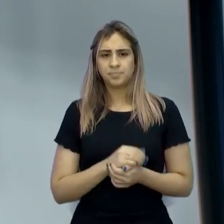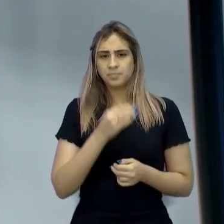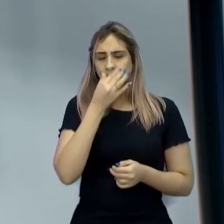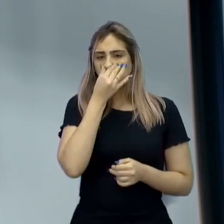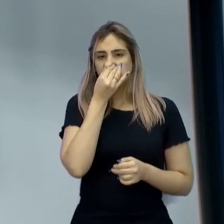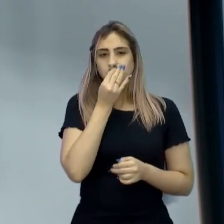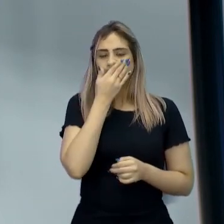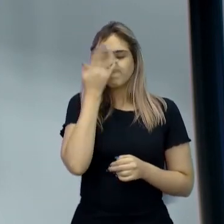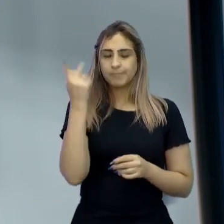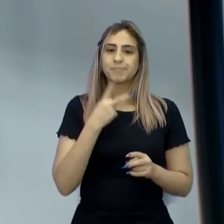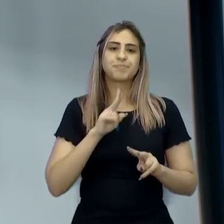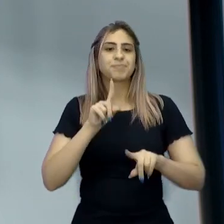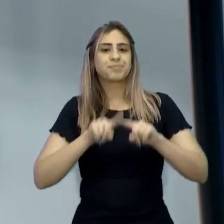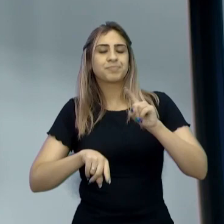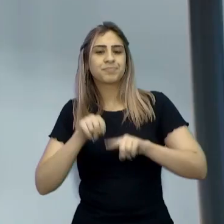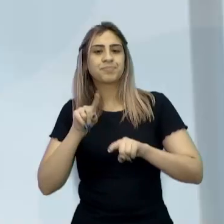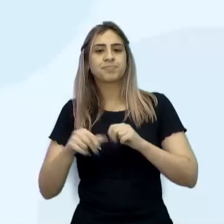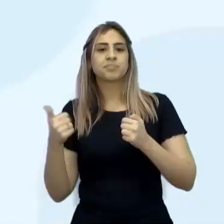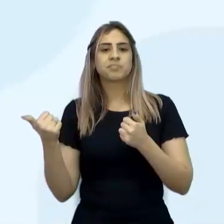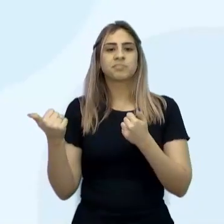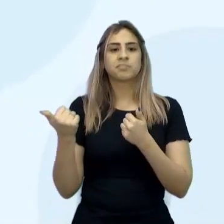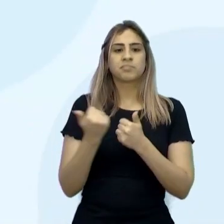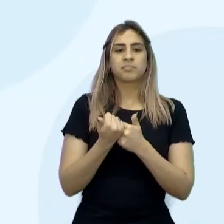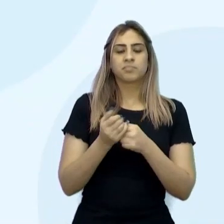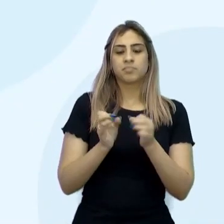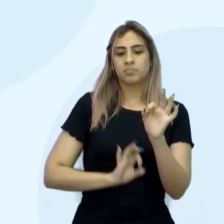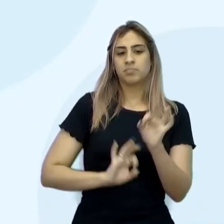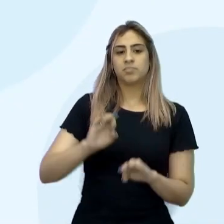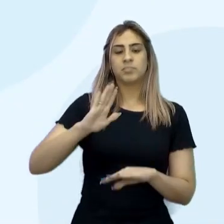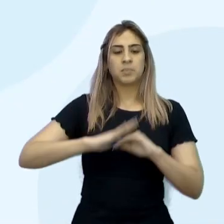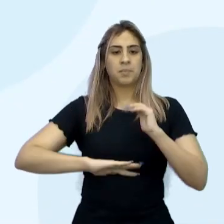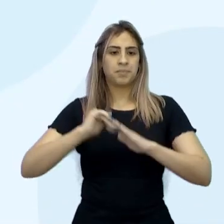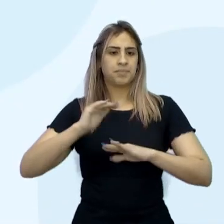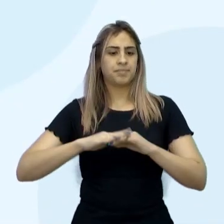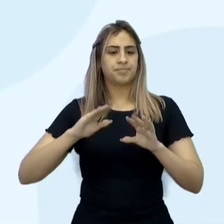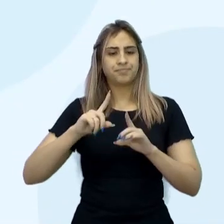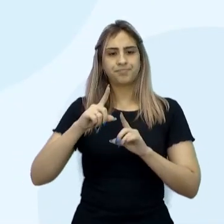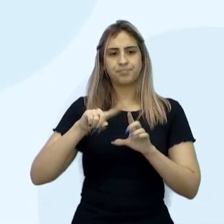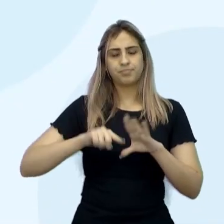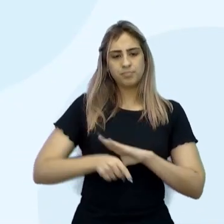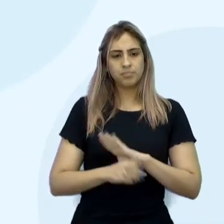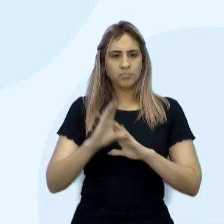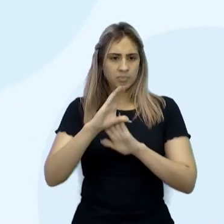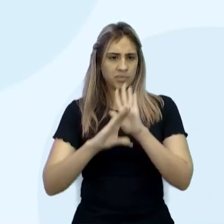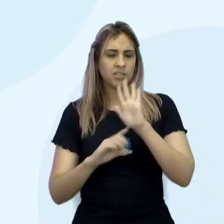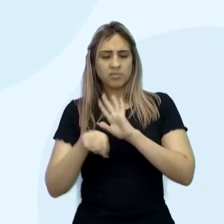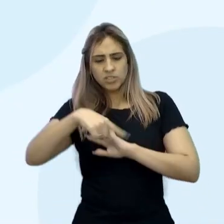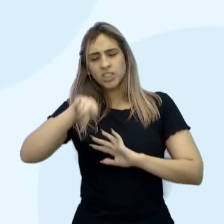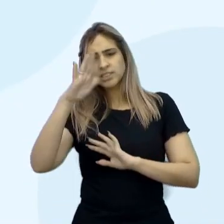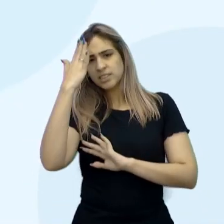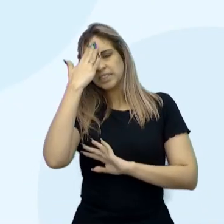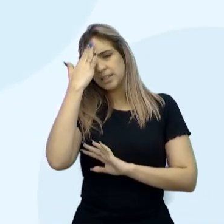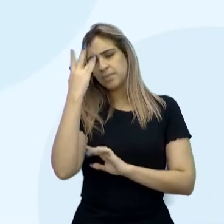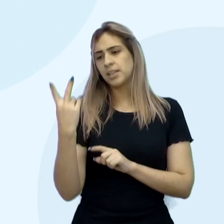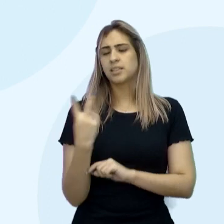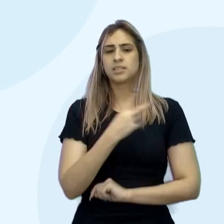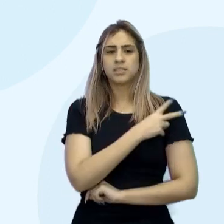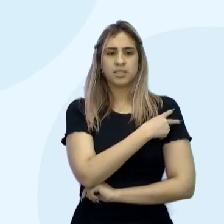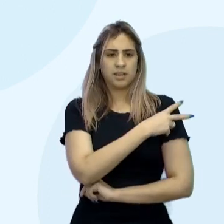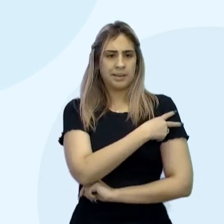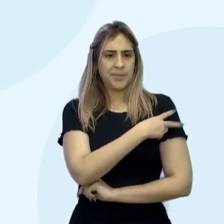sempre o nosso material de apoio ao planejamento e práticas do aprofundamento curricular, como vocês sabem aí, da segunda série